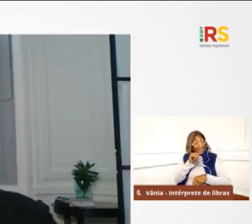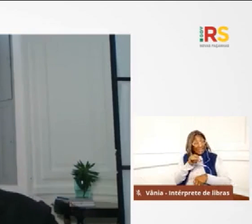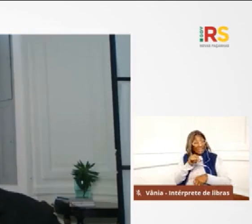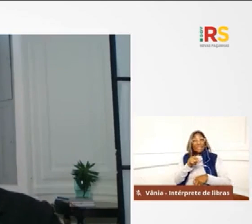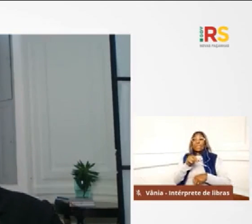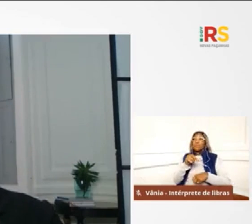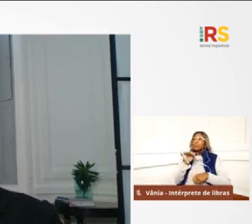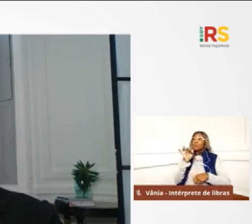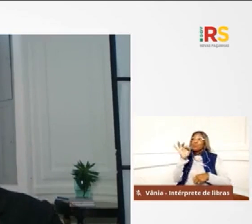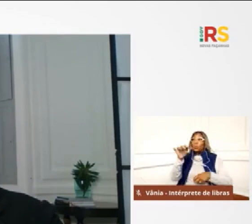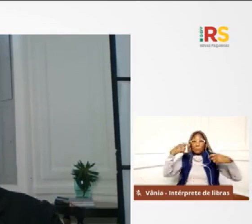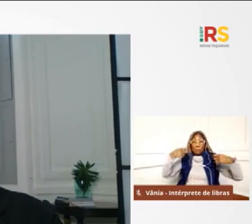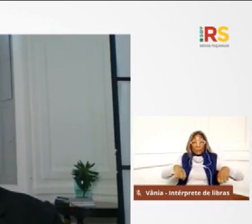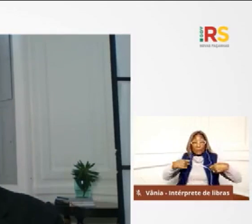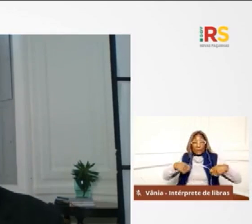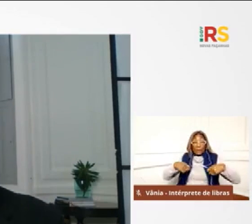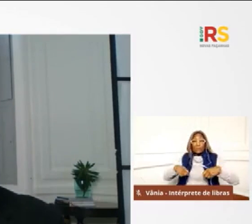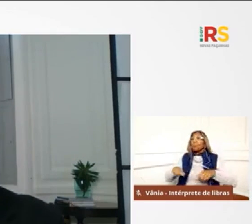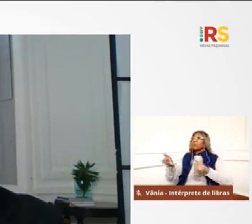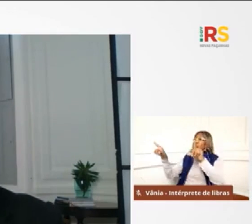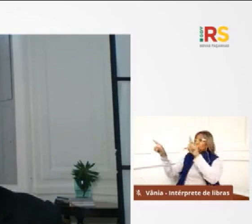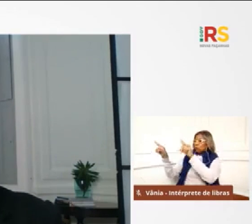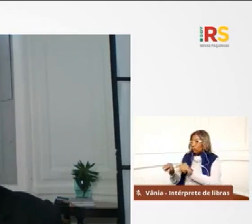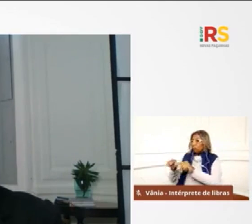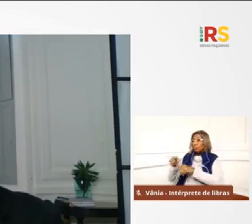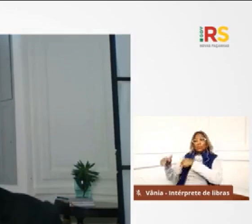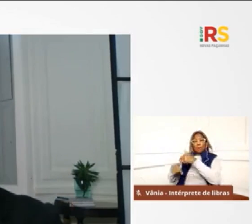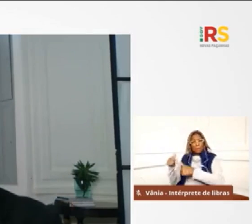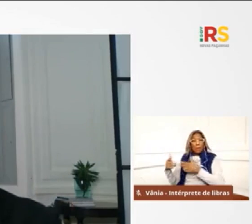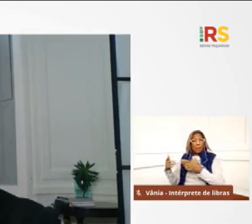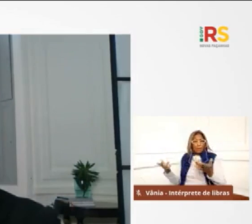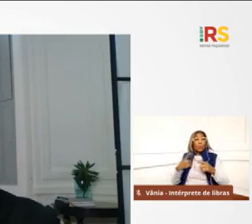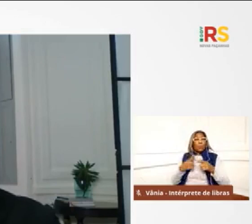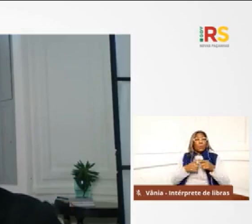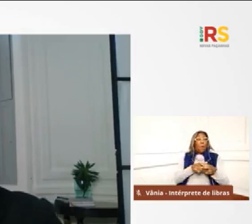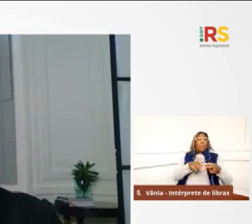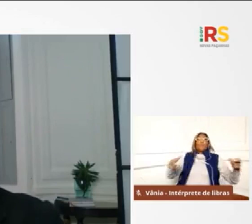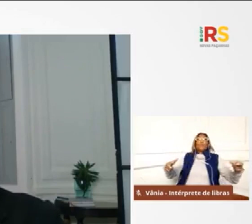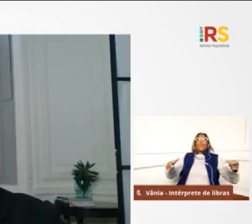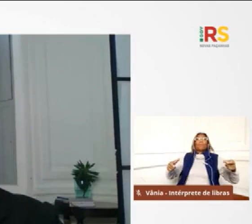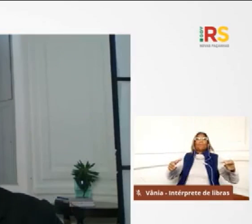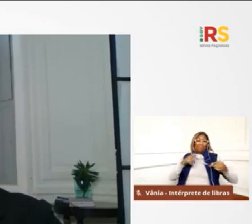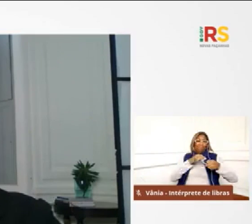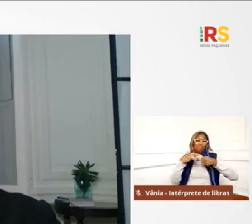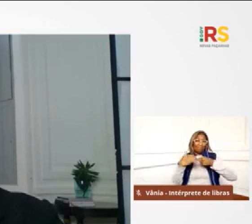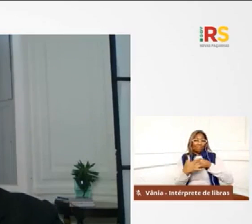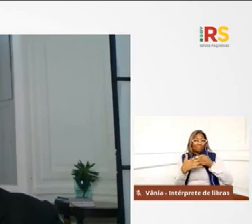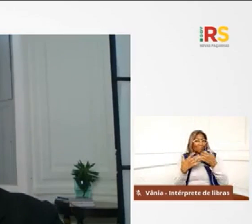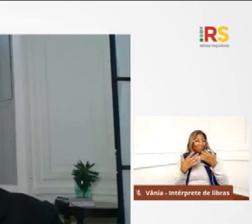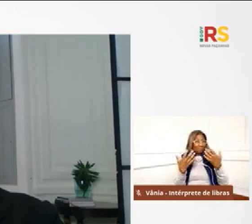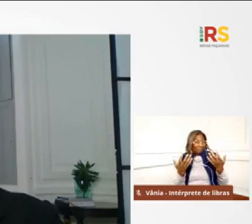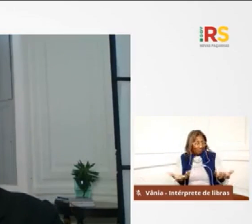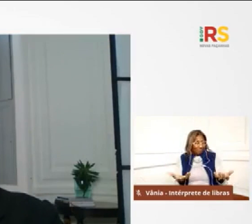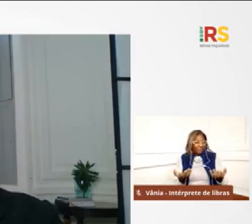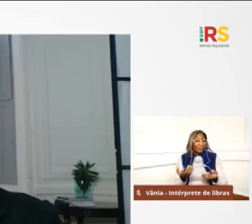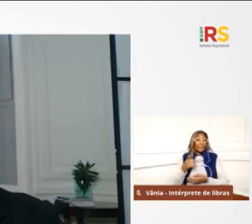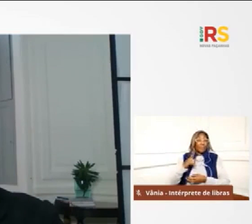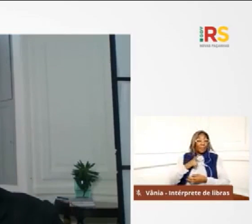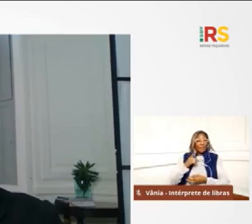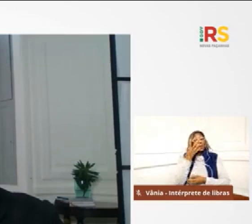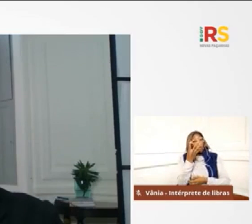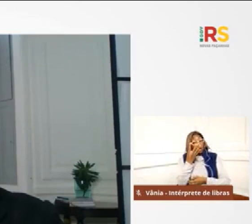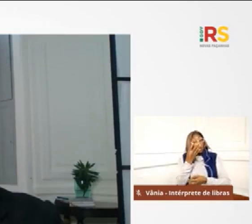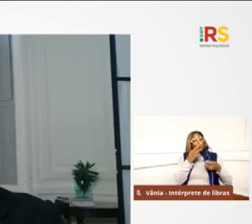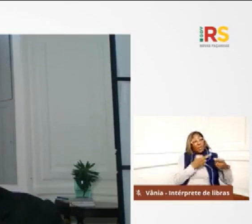observando, dado os indicadores que estão sendo constantemente monitorados, dedo no pulso, que nessas quatro regiões se impõem